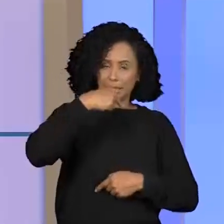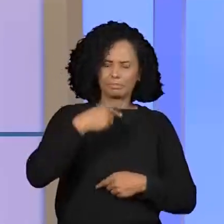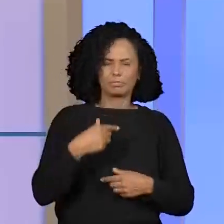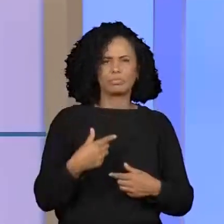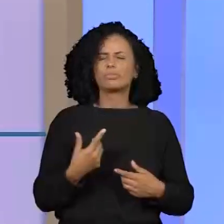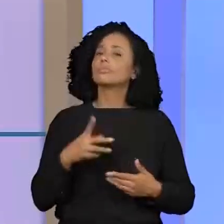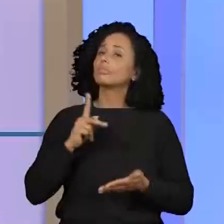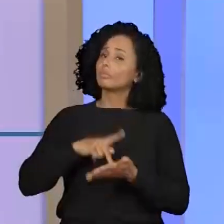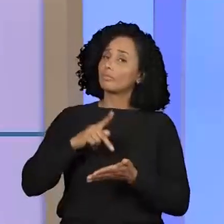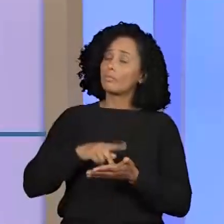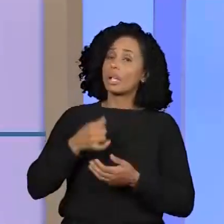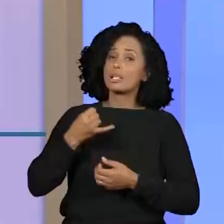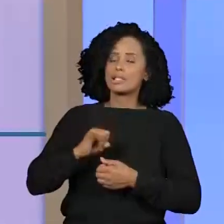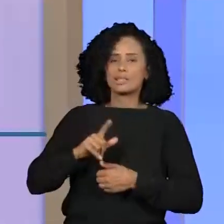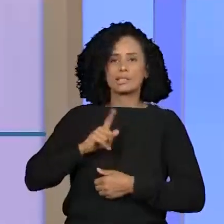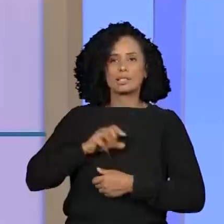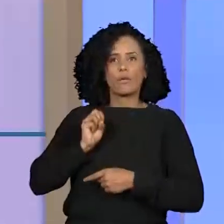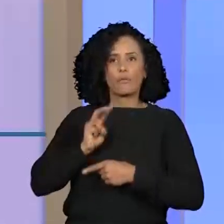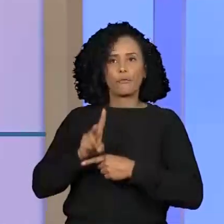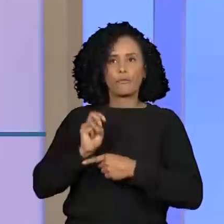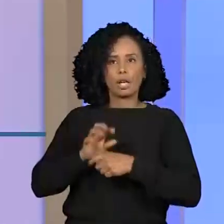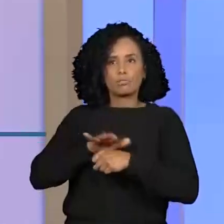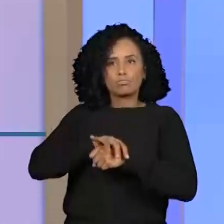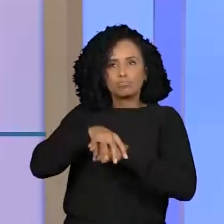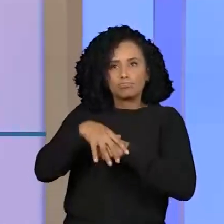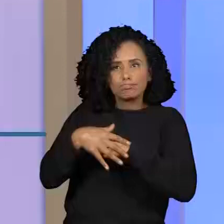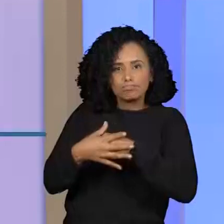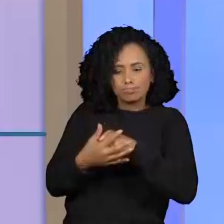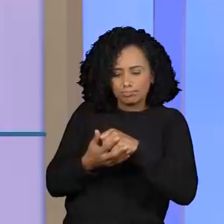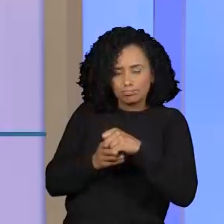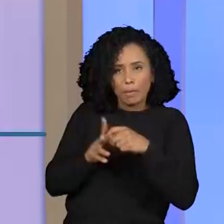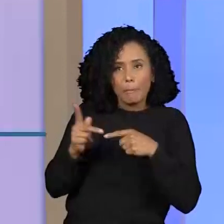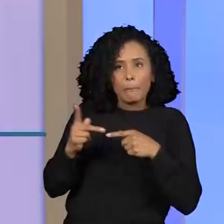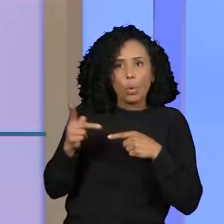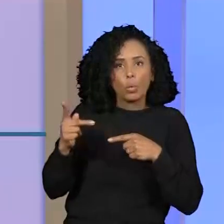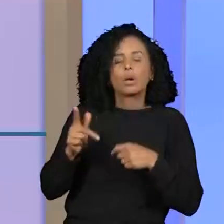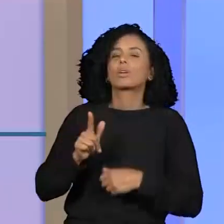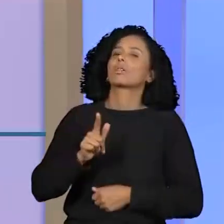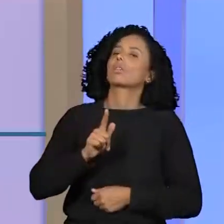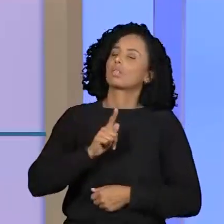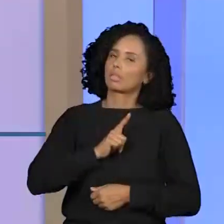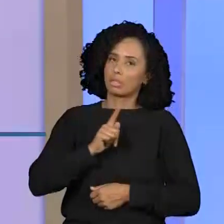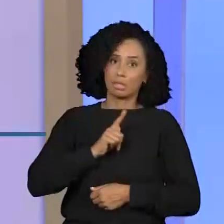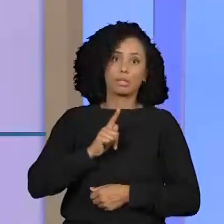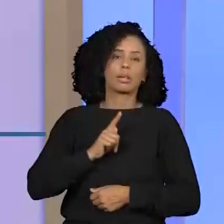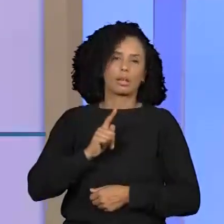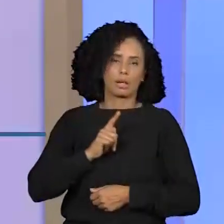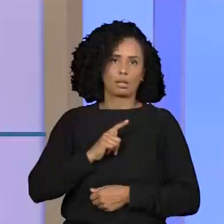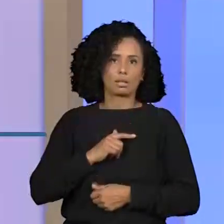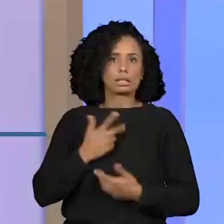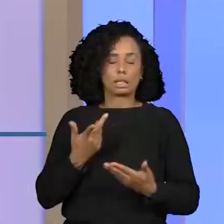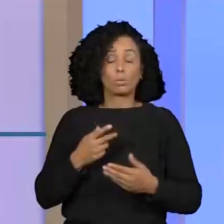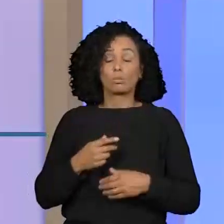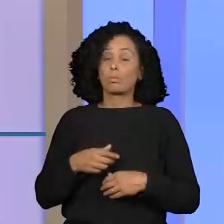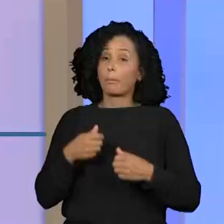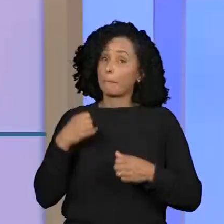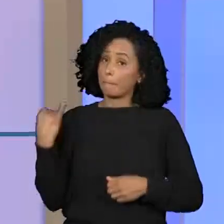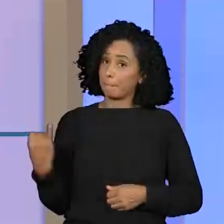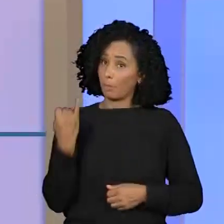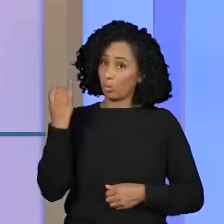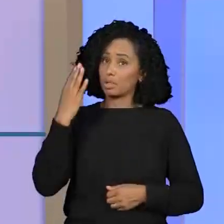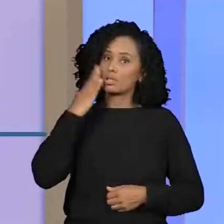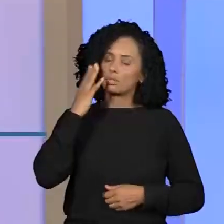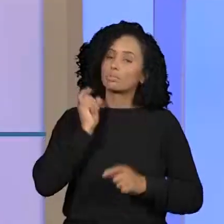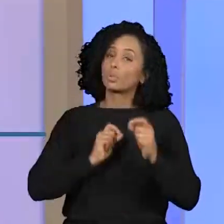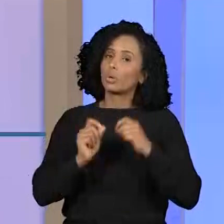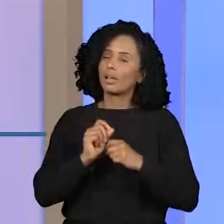envolvido, encapado por uma série de proteínas. Então, necessariamente, eles não são uma célula e, por isso,